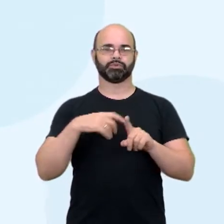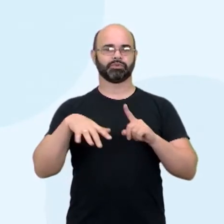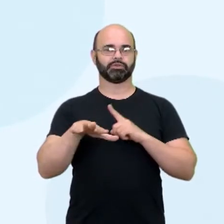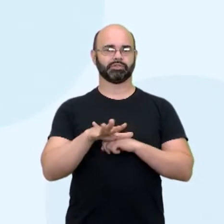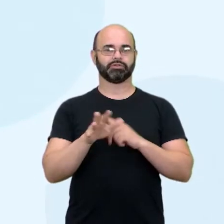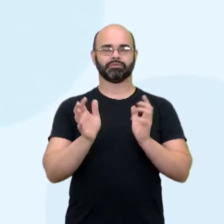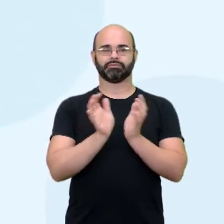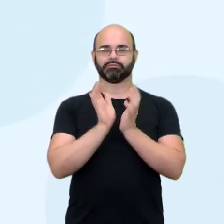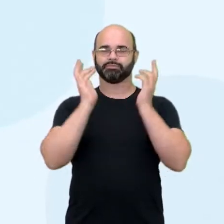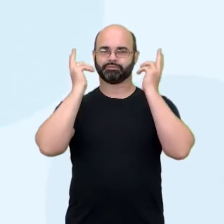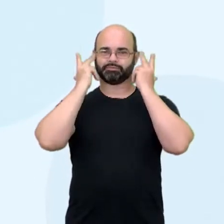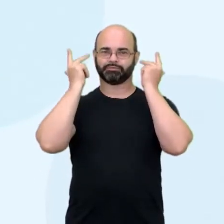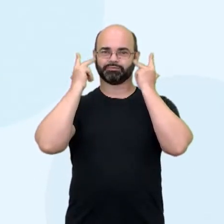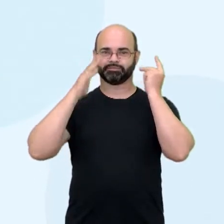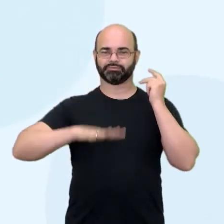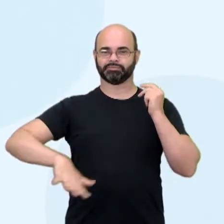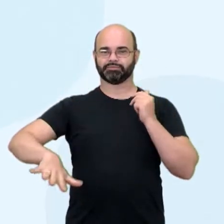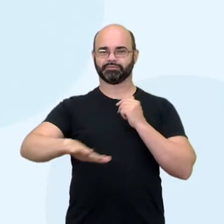culturais